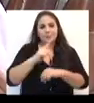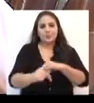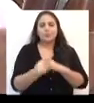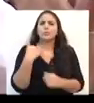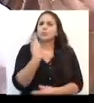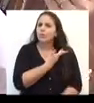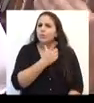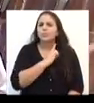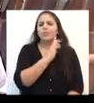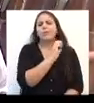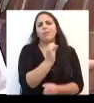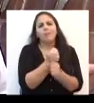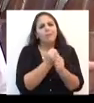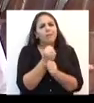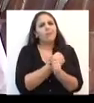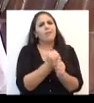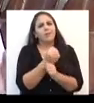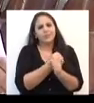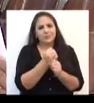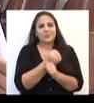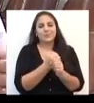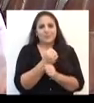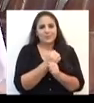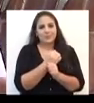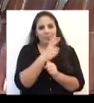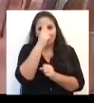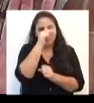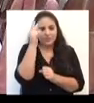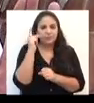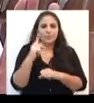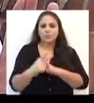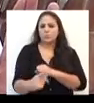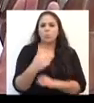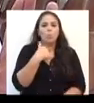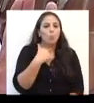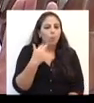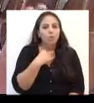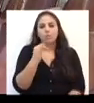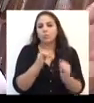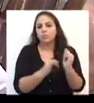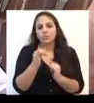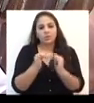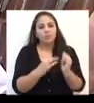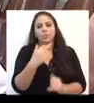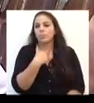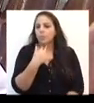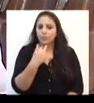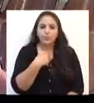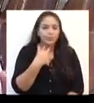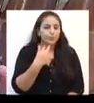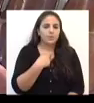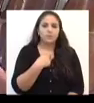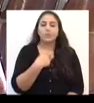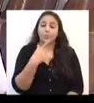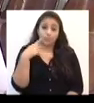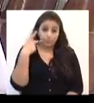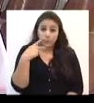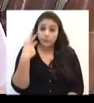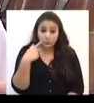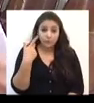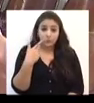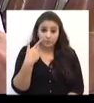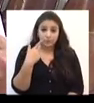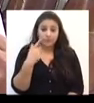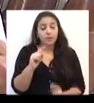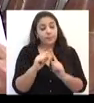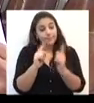tivemos muitos anos no município de Passo Fundo onde se dizia não podemos industrializar. Isso é uma política de desenvolvimento.